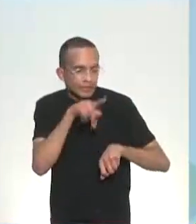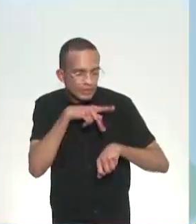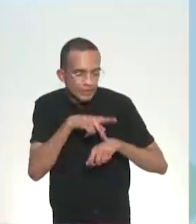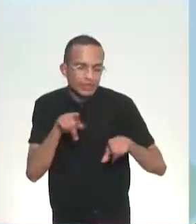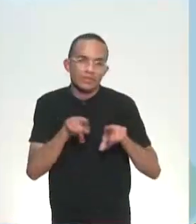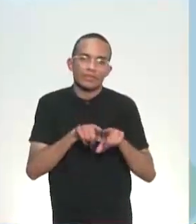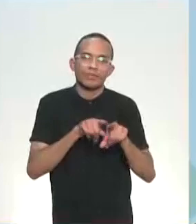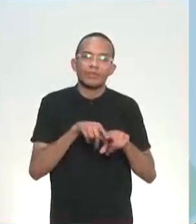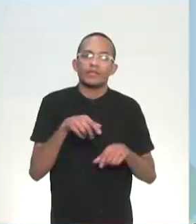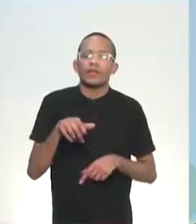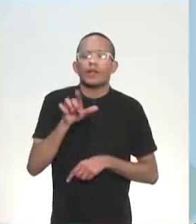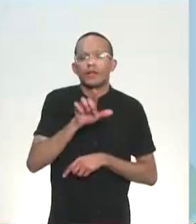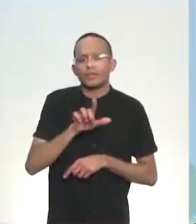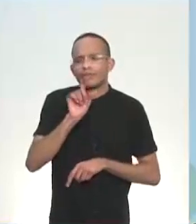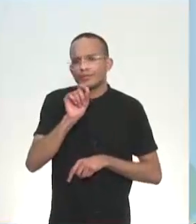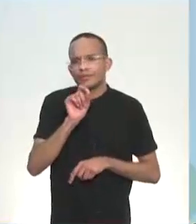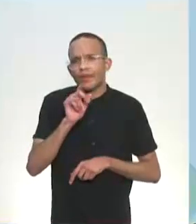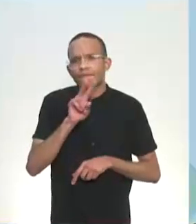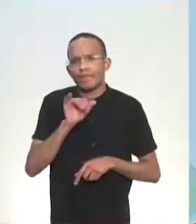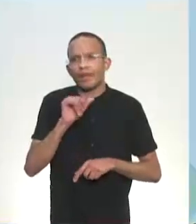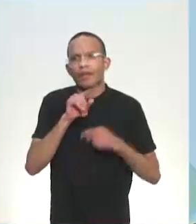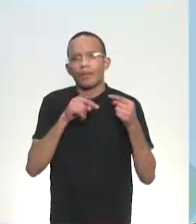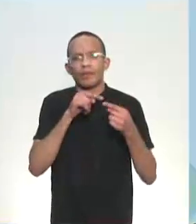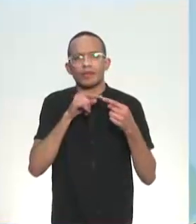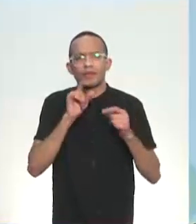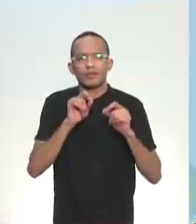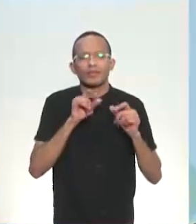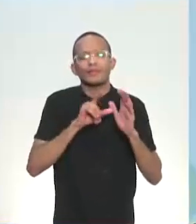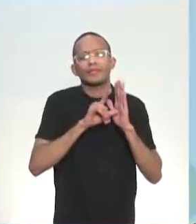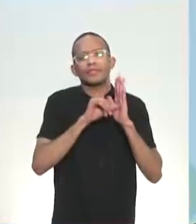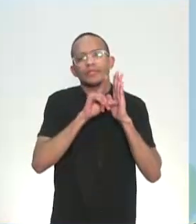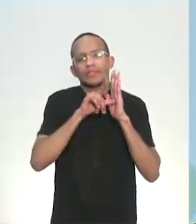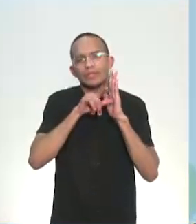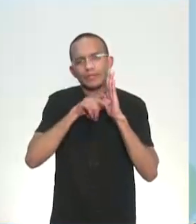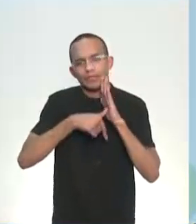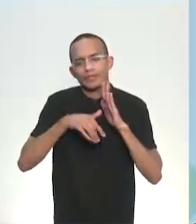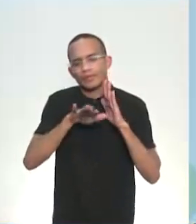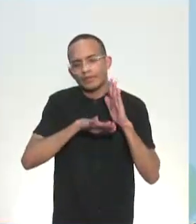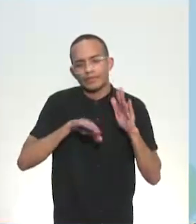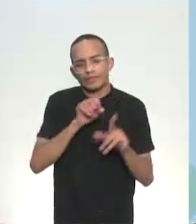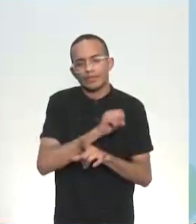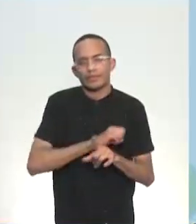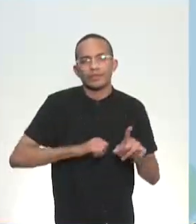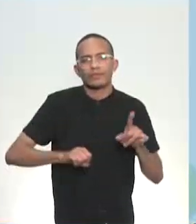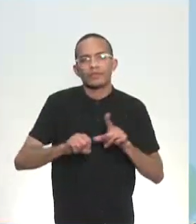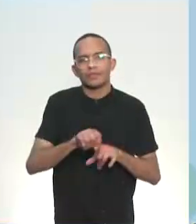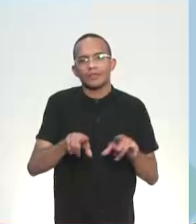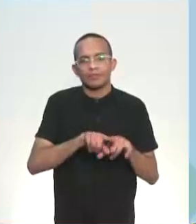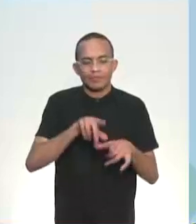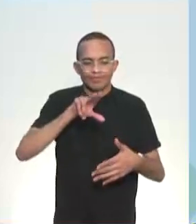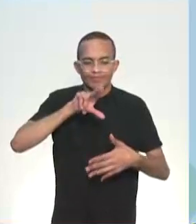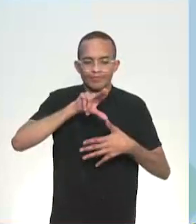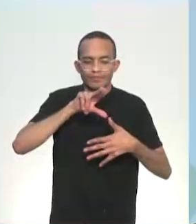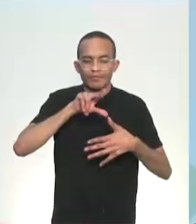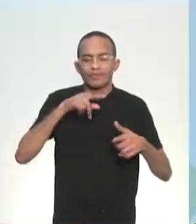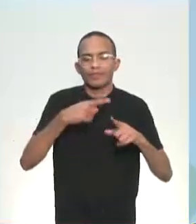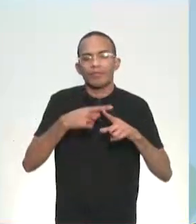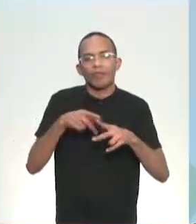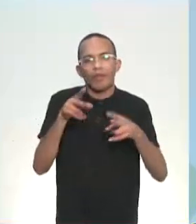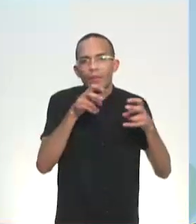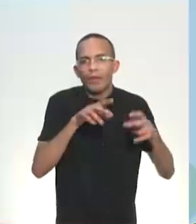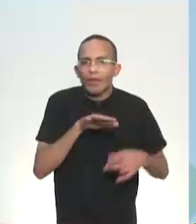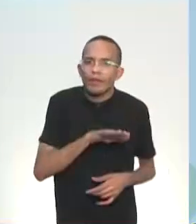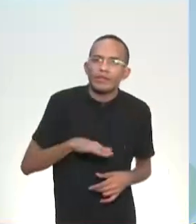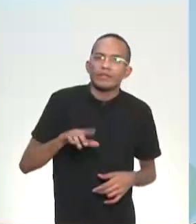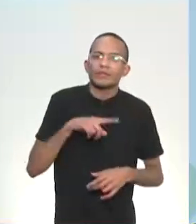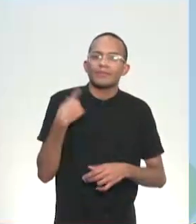países e, logicamente, vai gerar um atraso aí nas sociedades latinas, o que a gente observa aí,